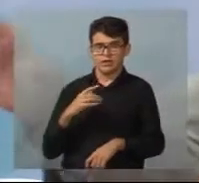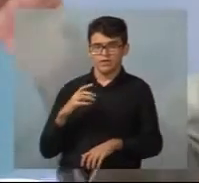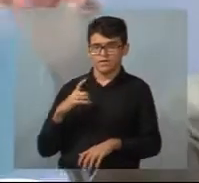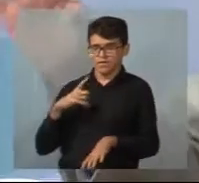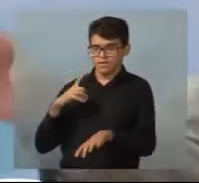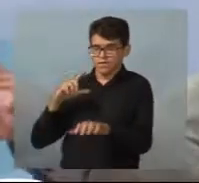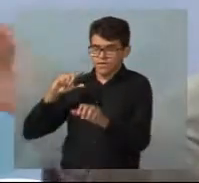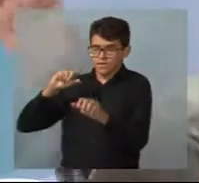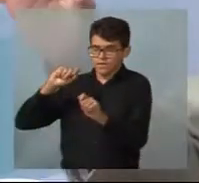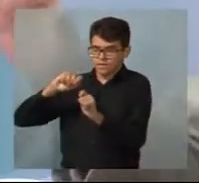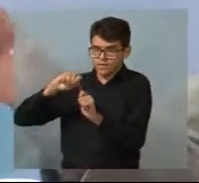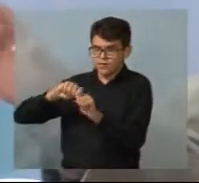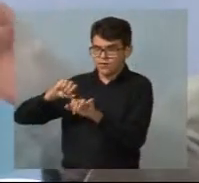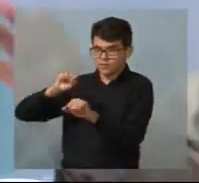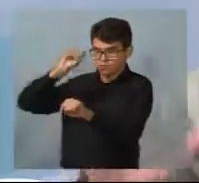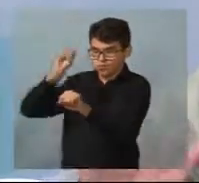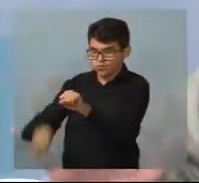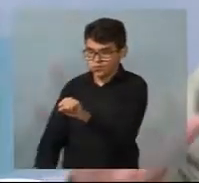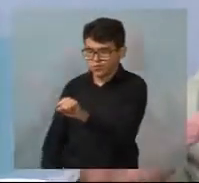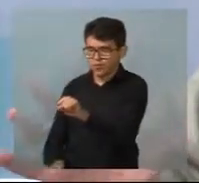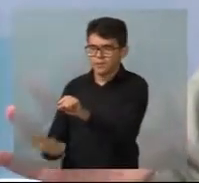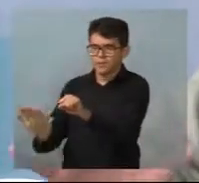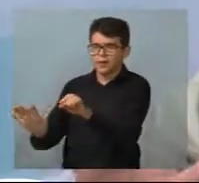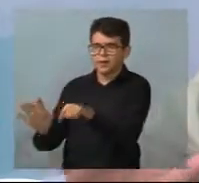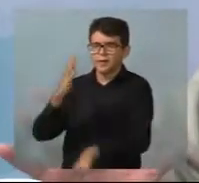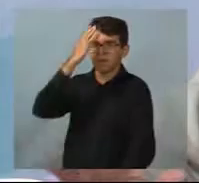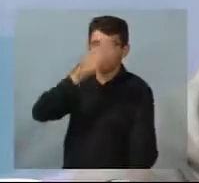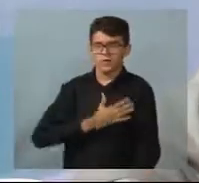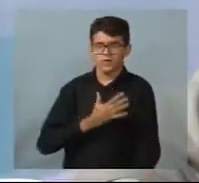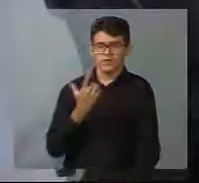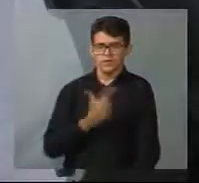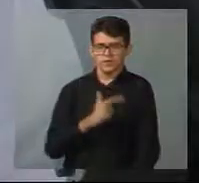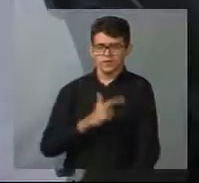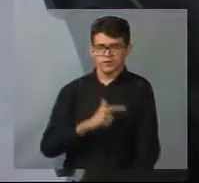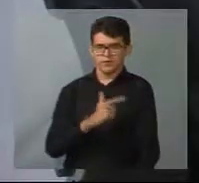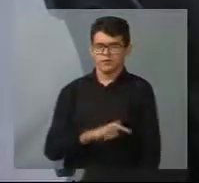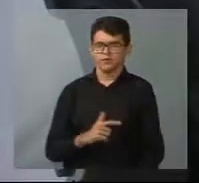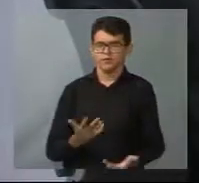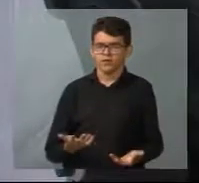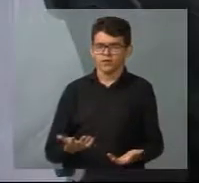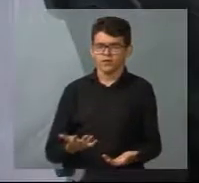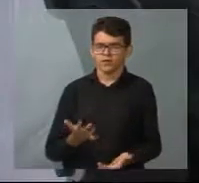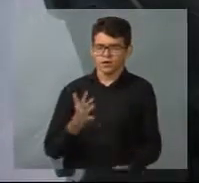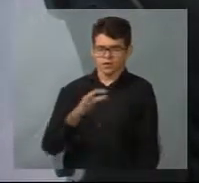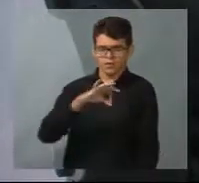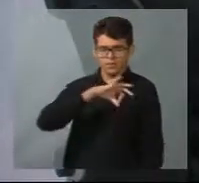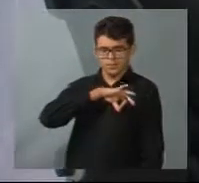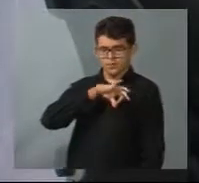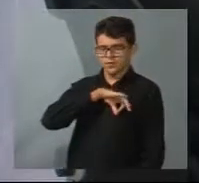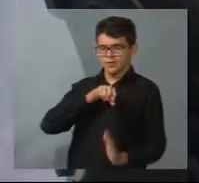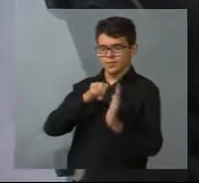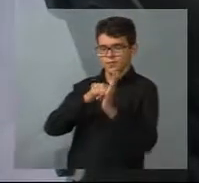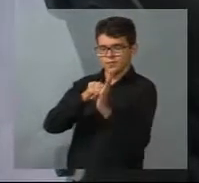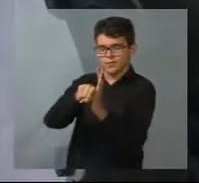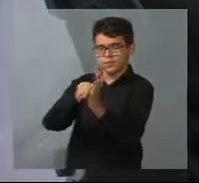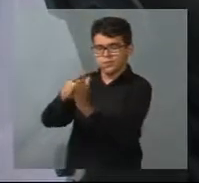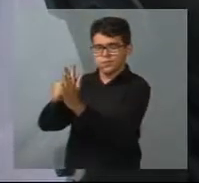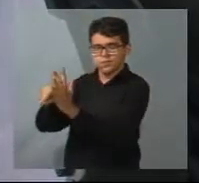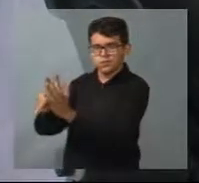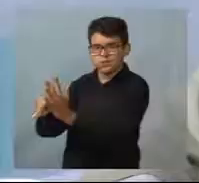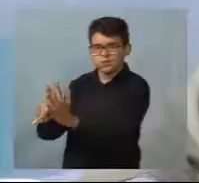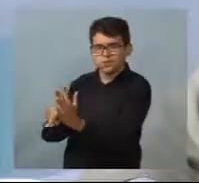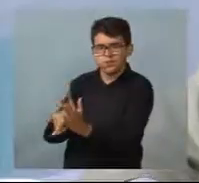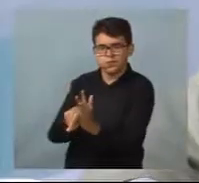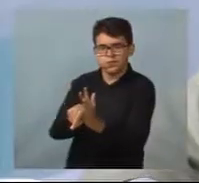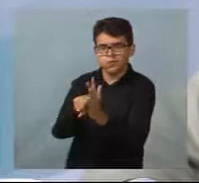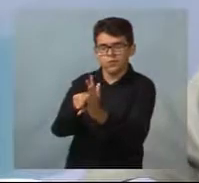viu, não tem testemunha, ninguém filmou. Então, não tem uma prova cabal. A polícia vai apurar e descobre que um determinado sujeito havia